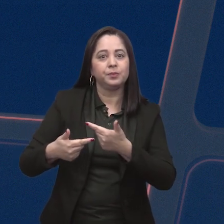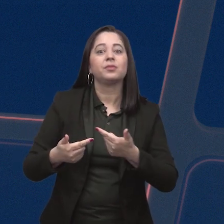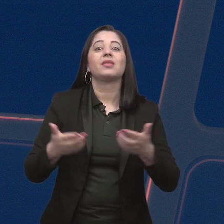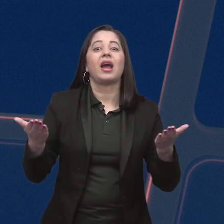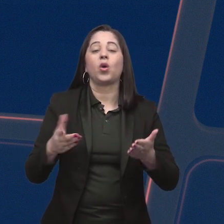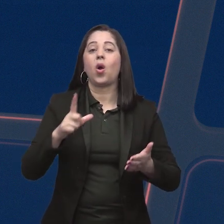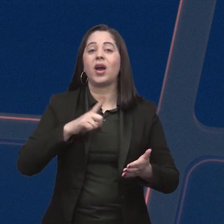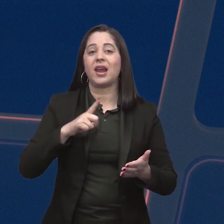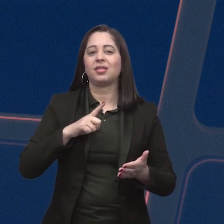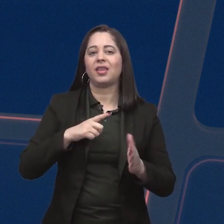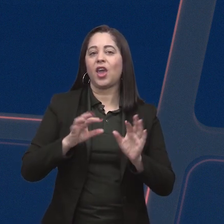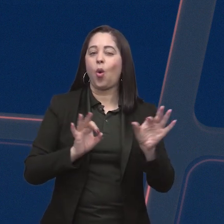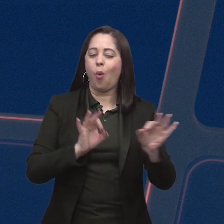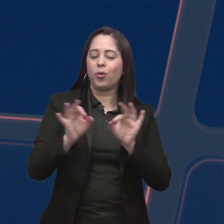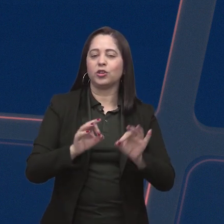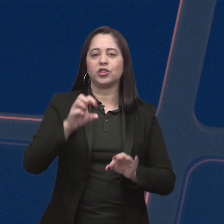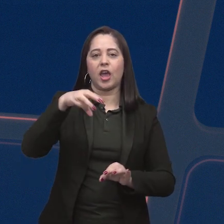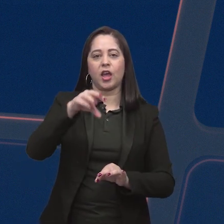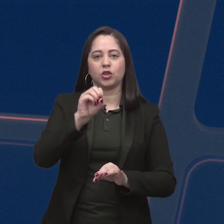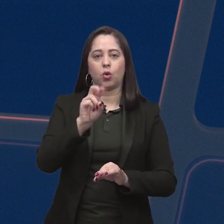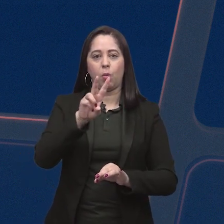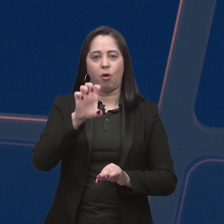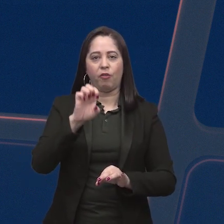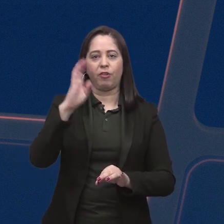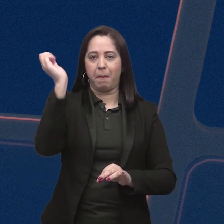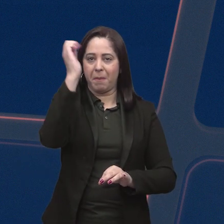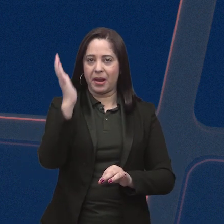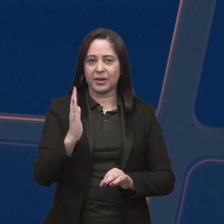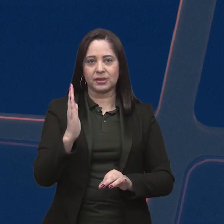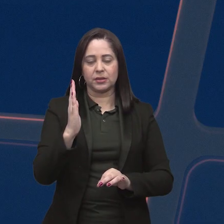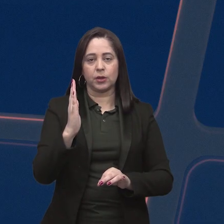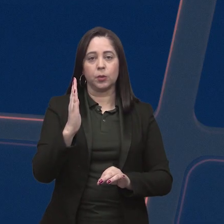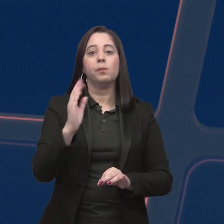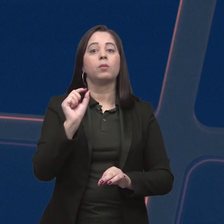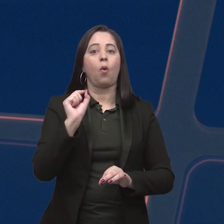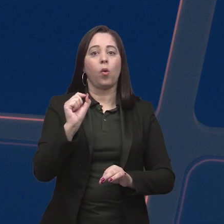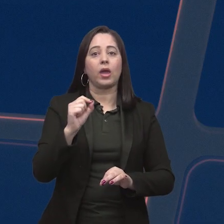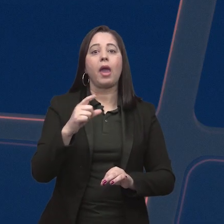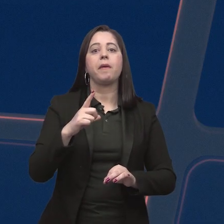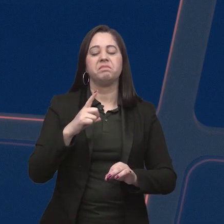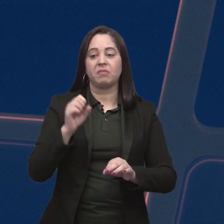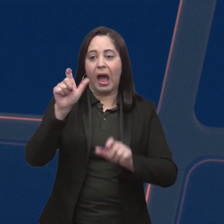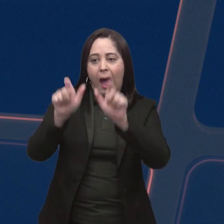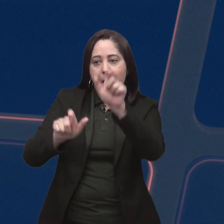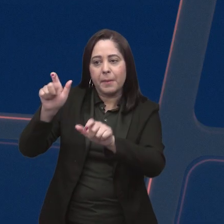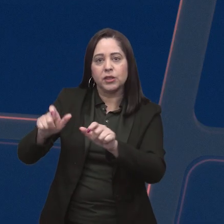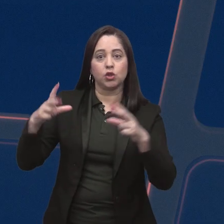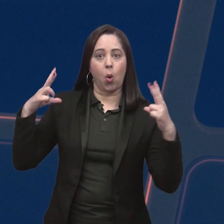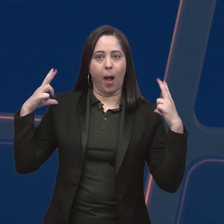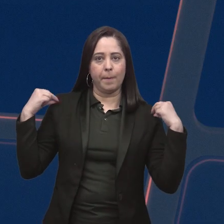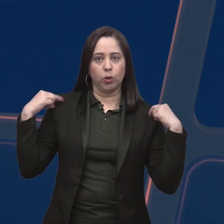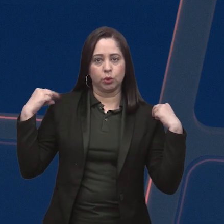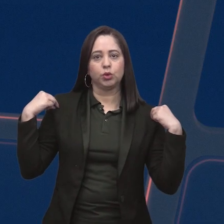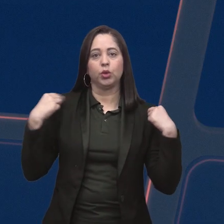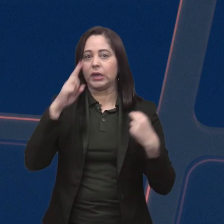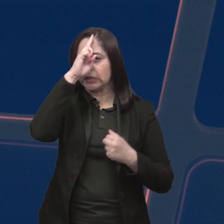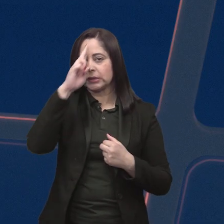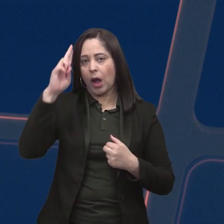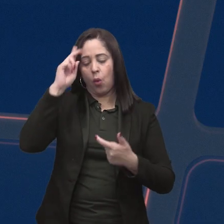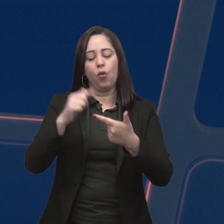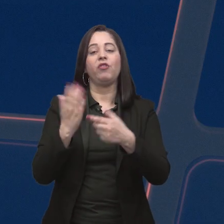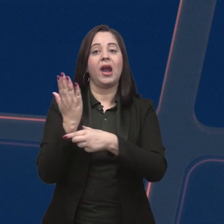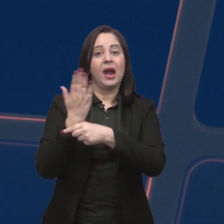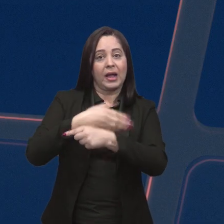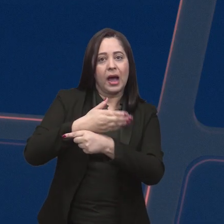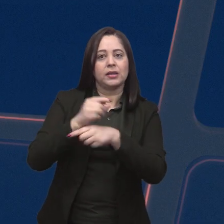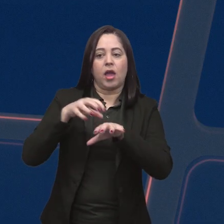está valendo o programa Move Brasil, uma iniciativa que oferece financiamento facilitado para motoristas de